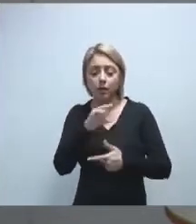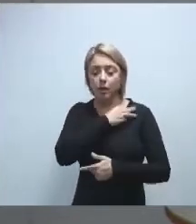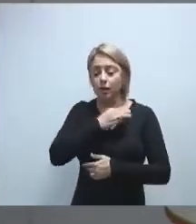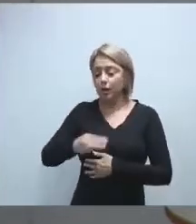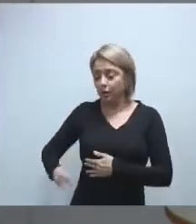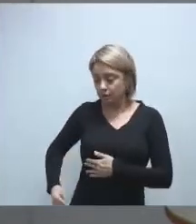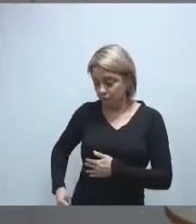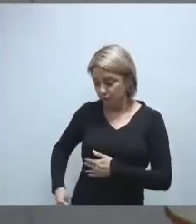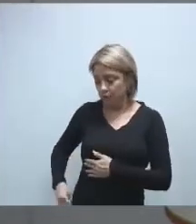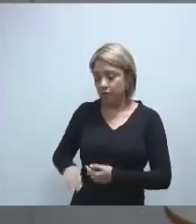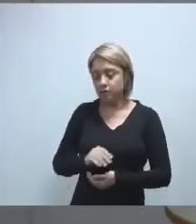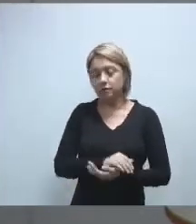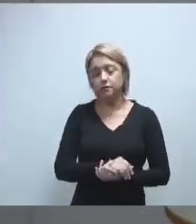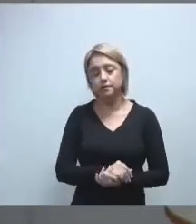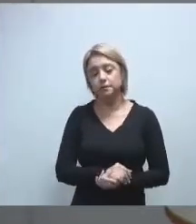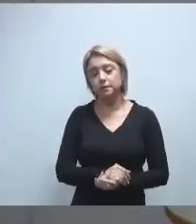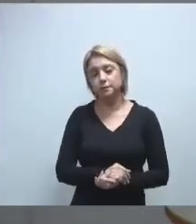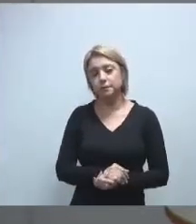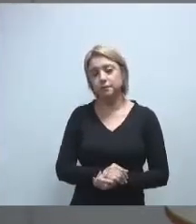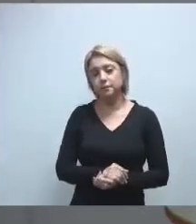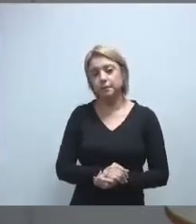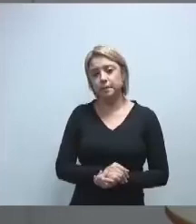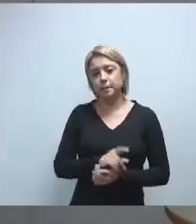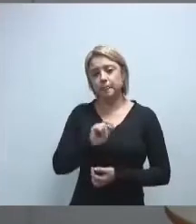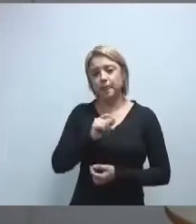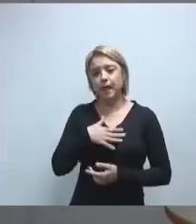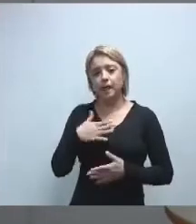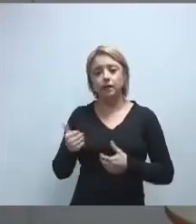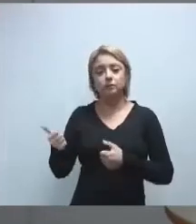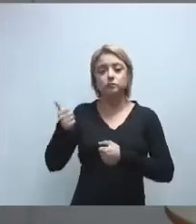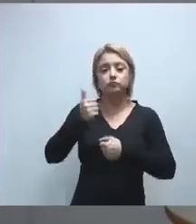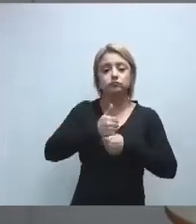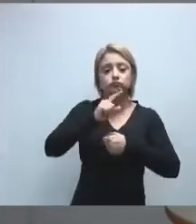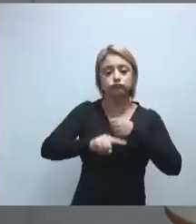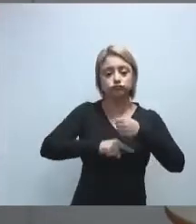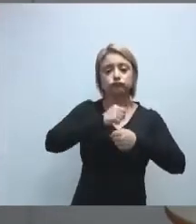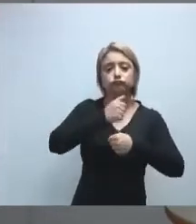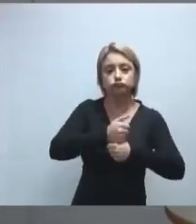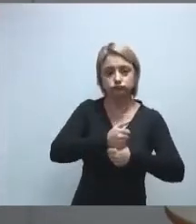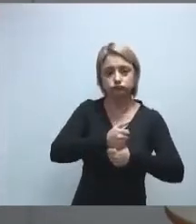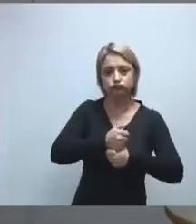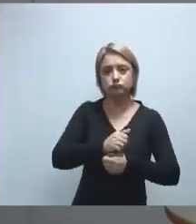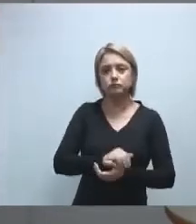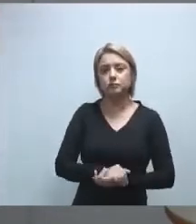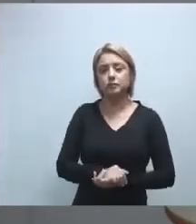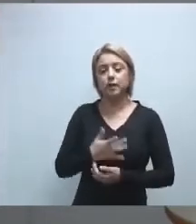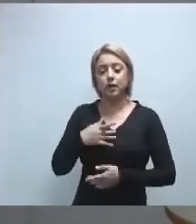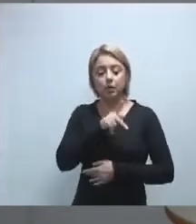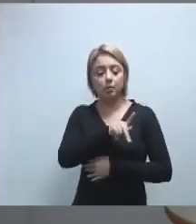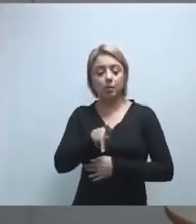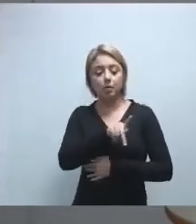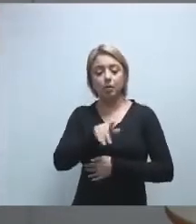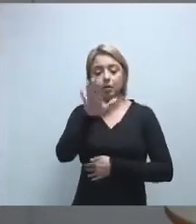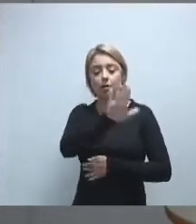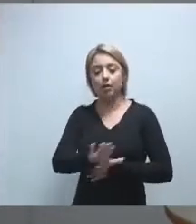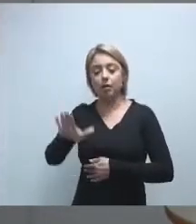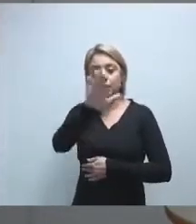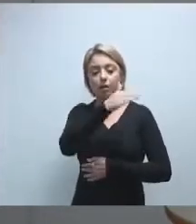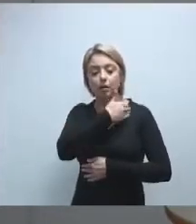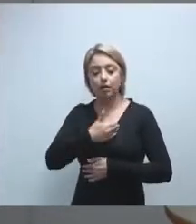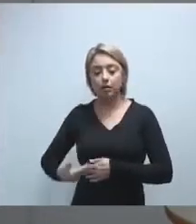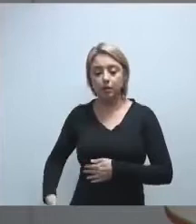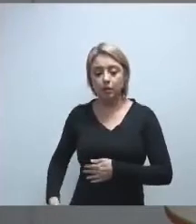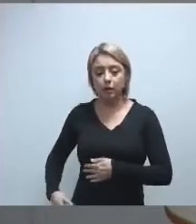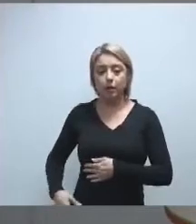sepúlveda pertence a quem eu sucedi como procurador geral da república quando